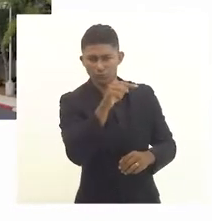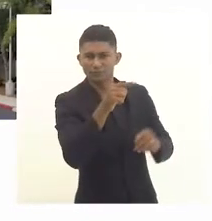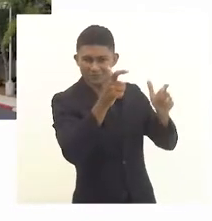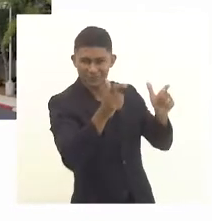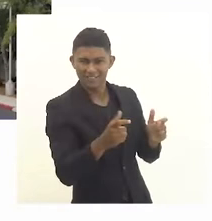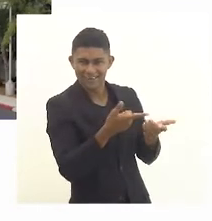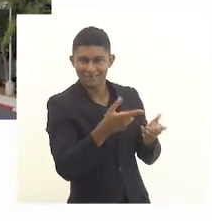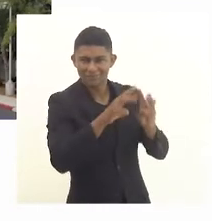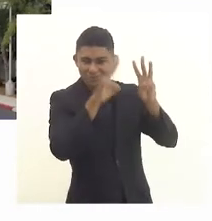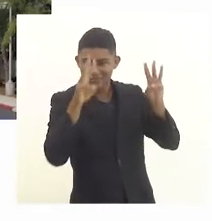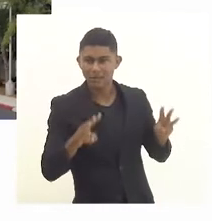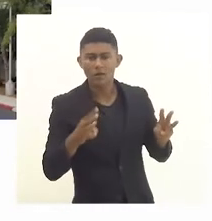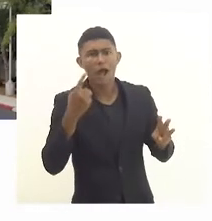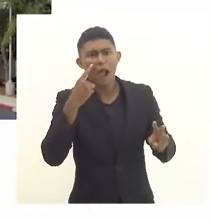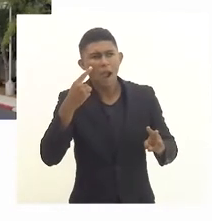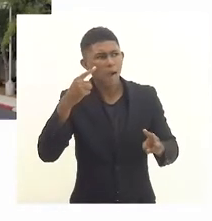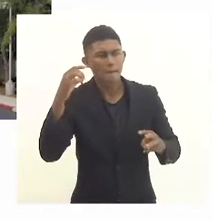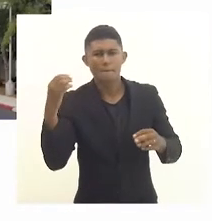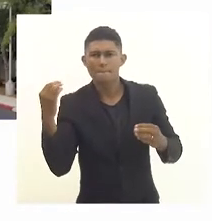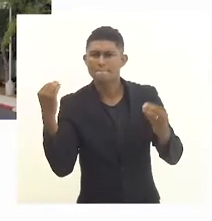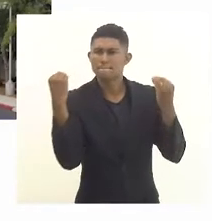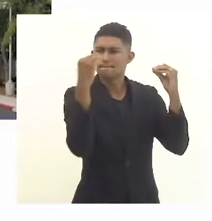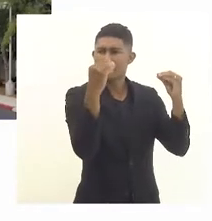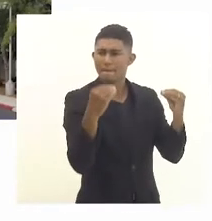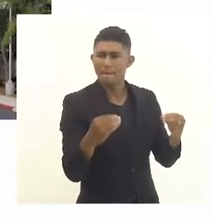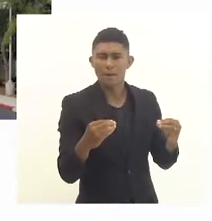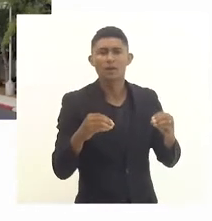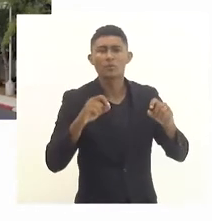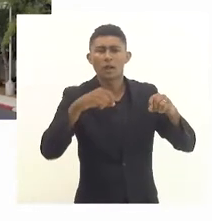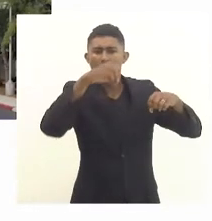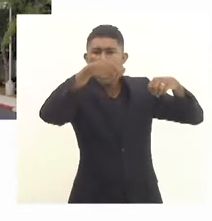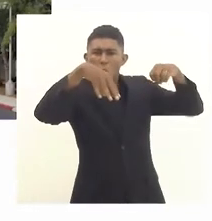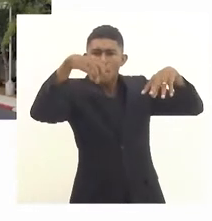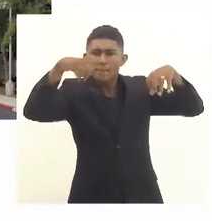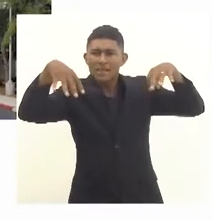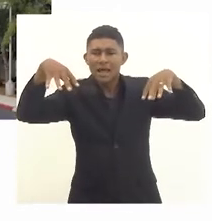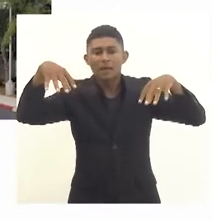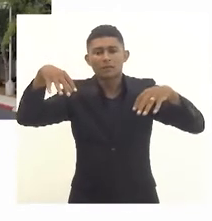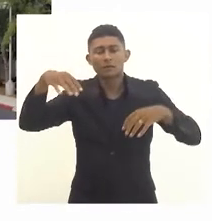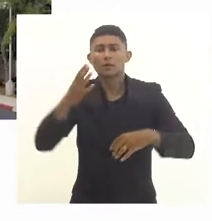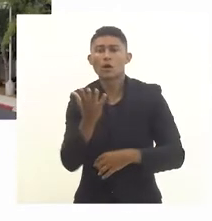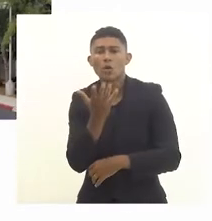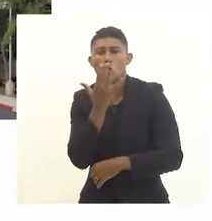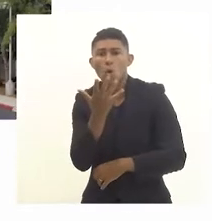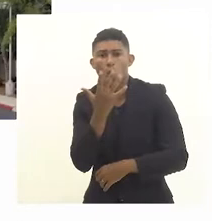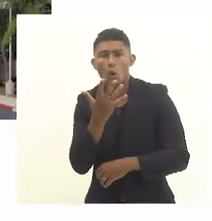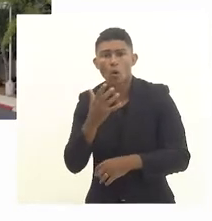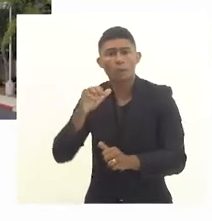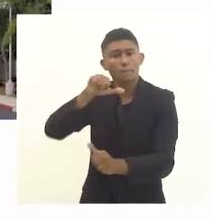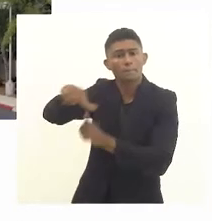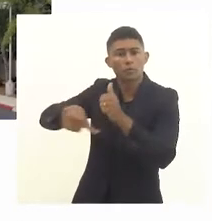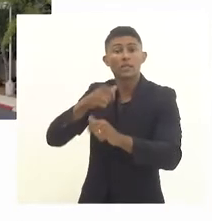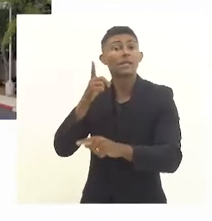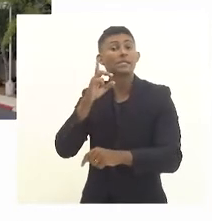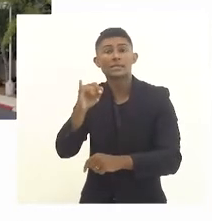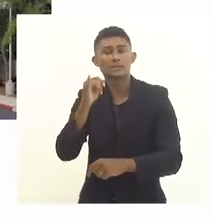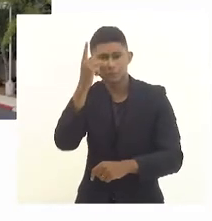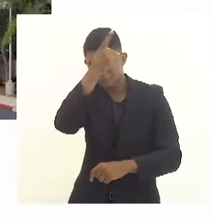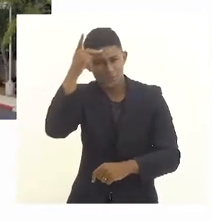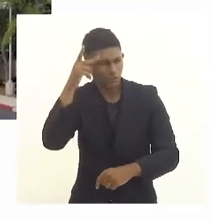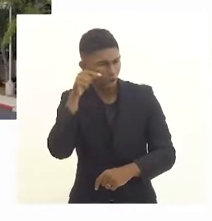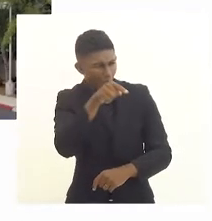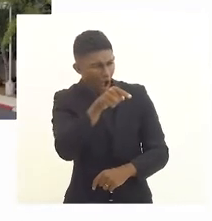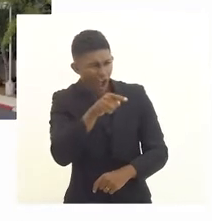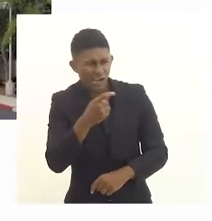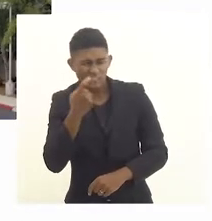com, por exemplo, a luminária mudando de cor quando tinha algum suspeito detectado através do reconhecimento facial. É